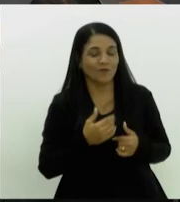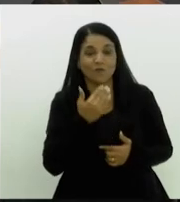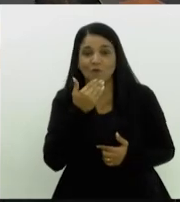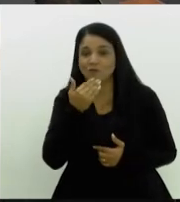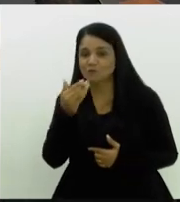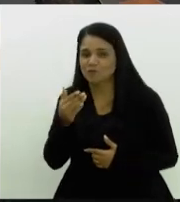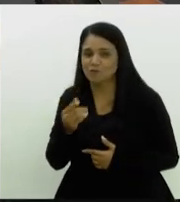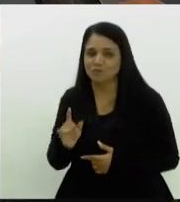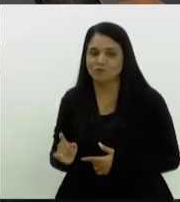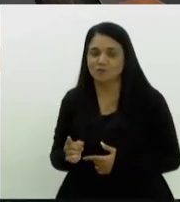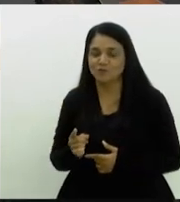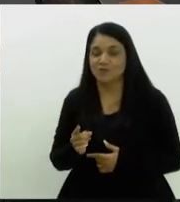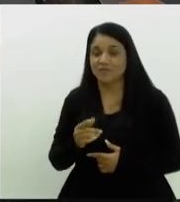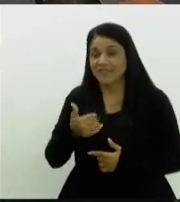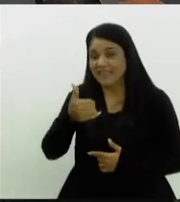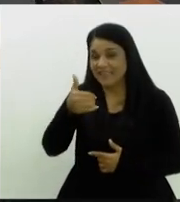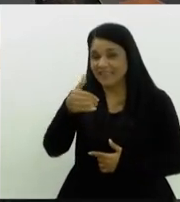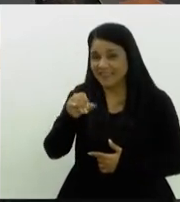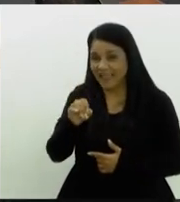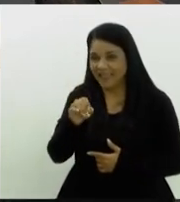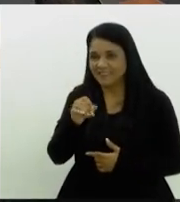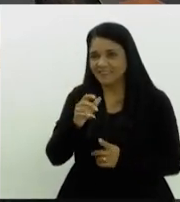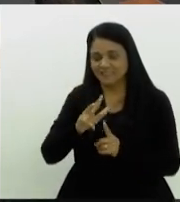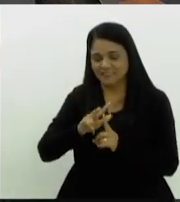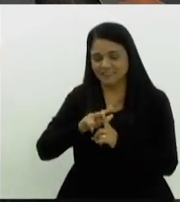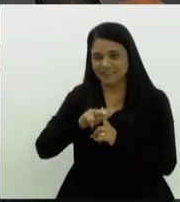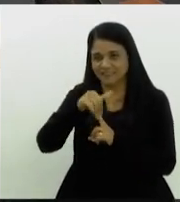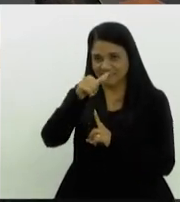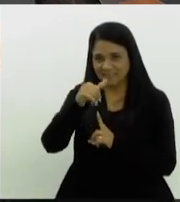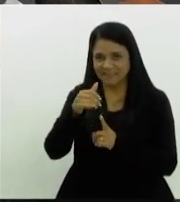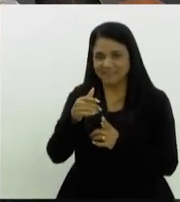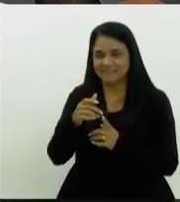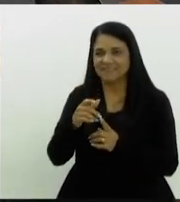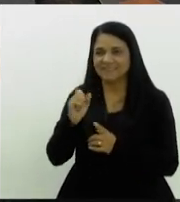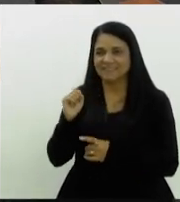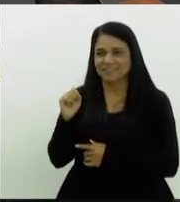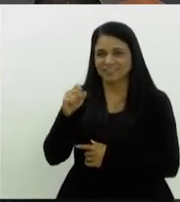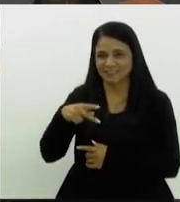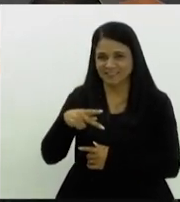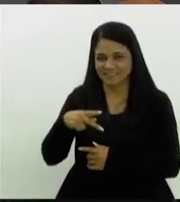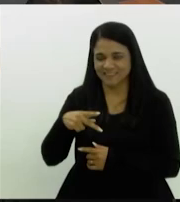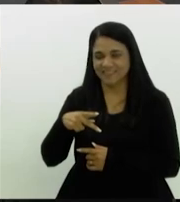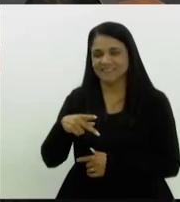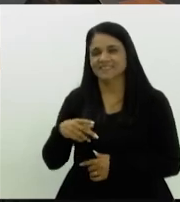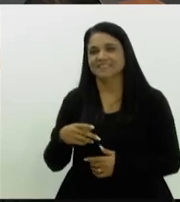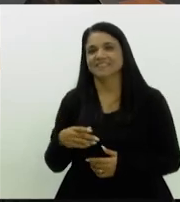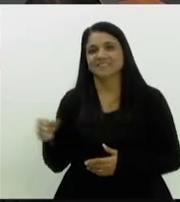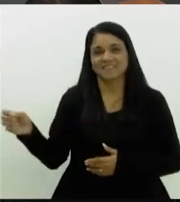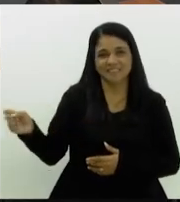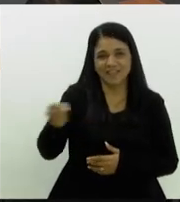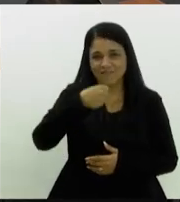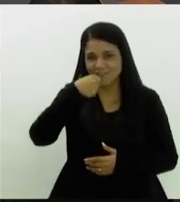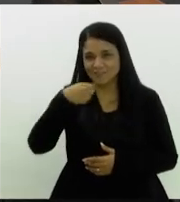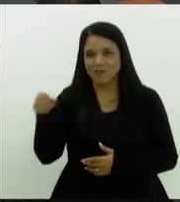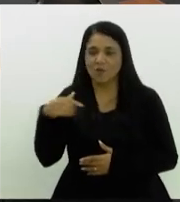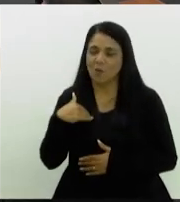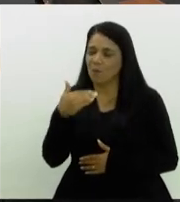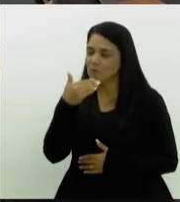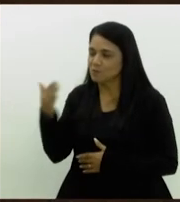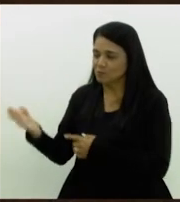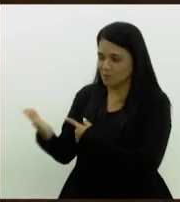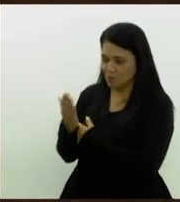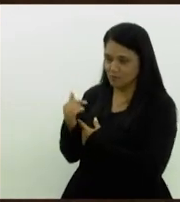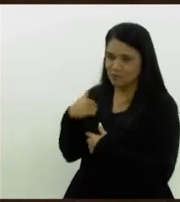olha aí. Eu pedi ao Val da SEASA que me ajudasse nisso. Senhor presidente, a gente sempre, quando fala